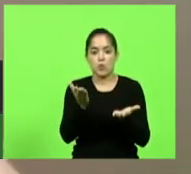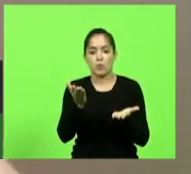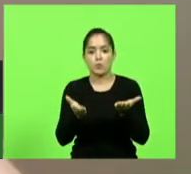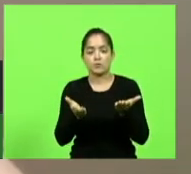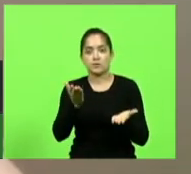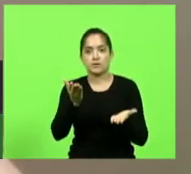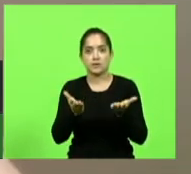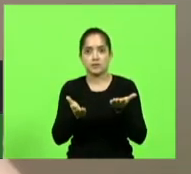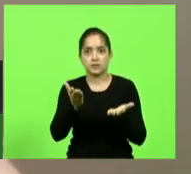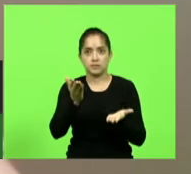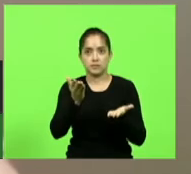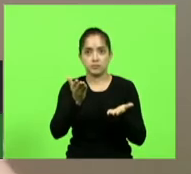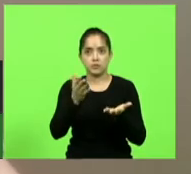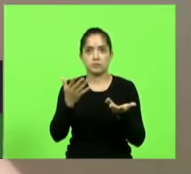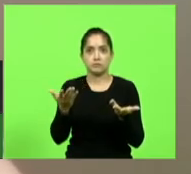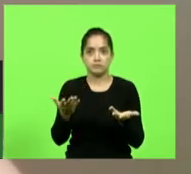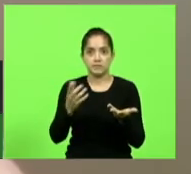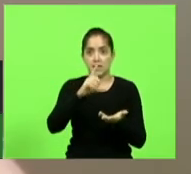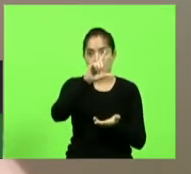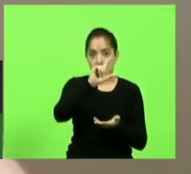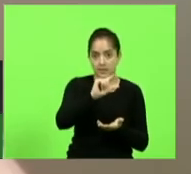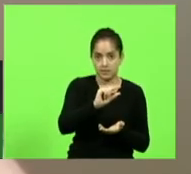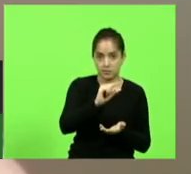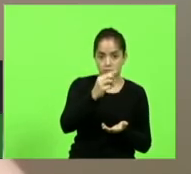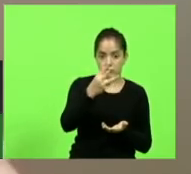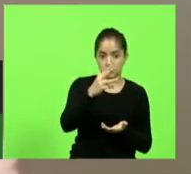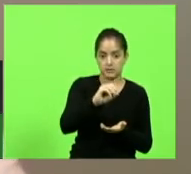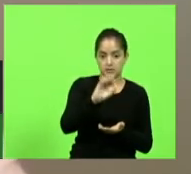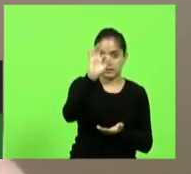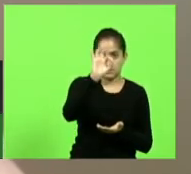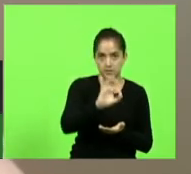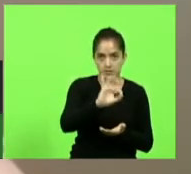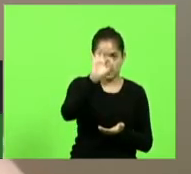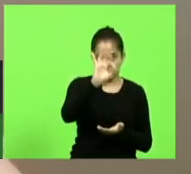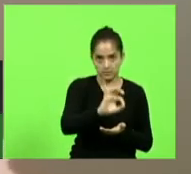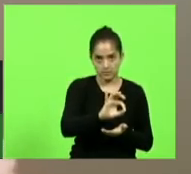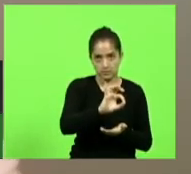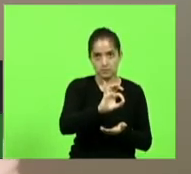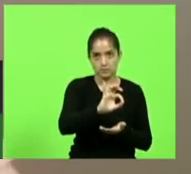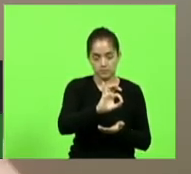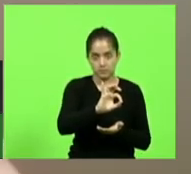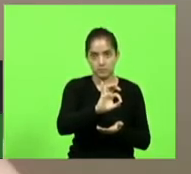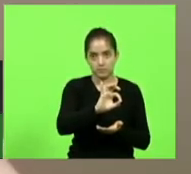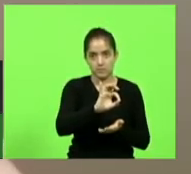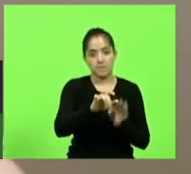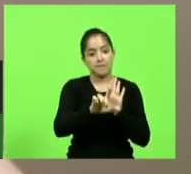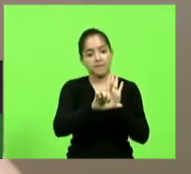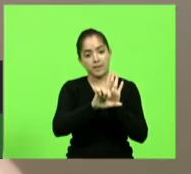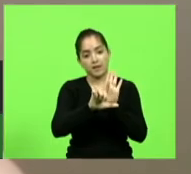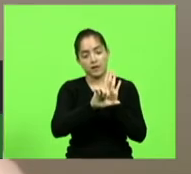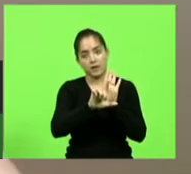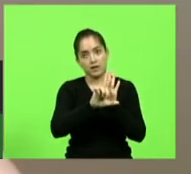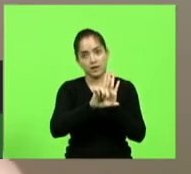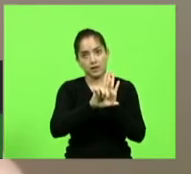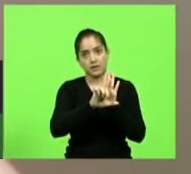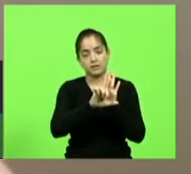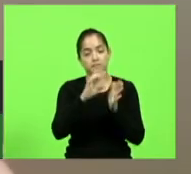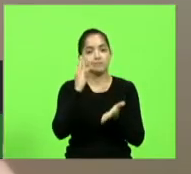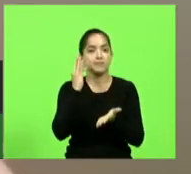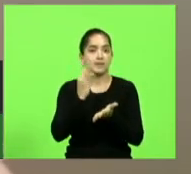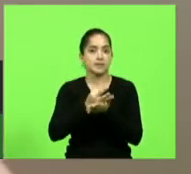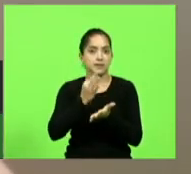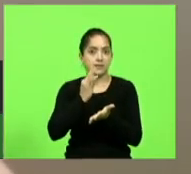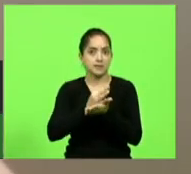concessão. Ao reduzir 30% de forma arbitrária pela lei da tarifa,